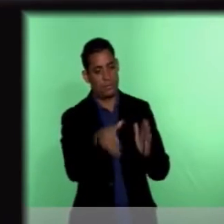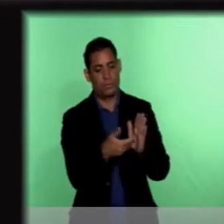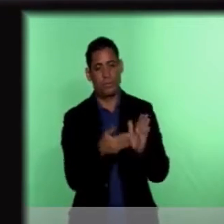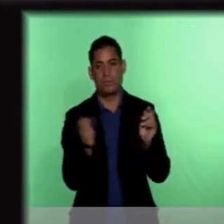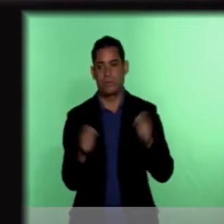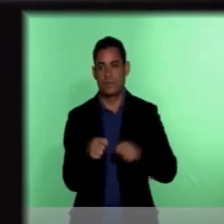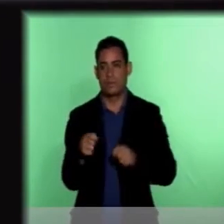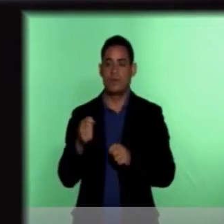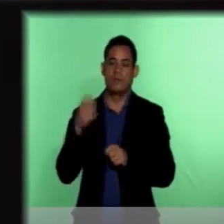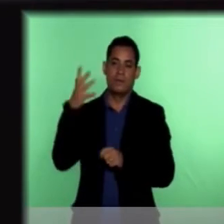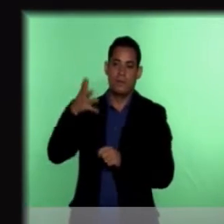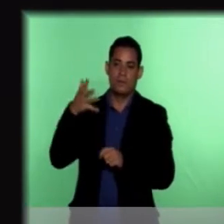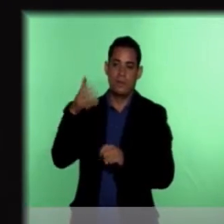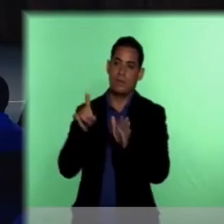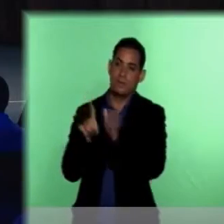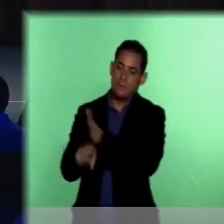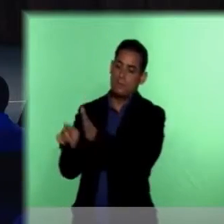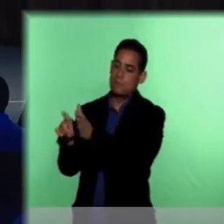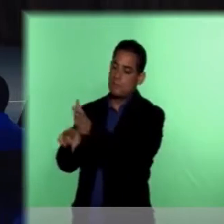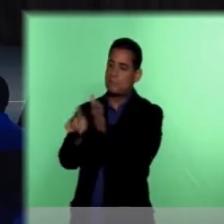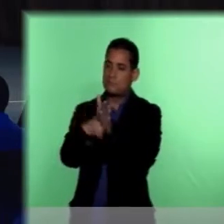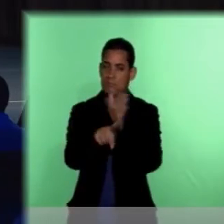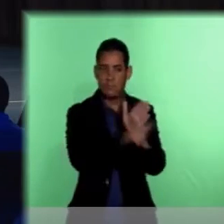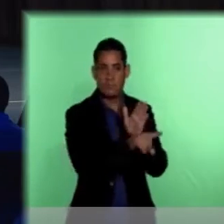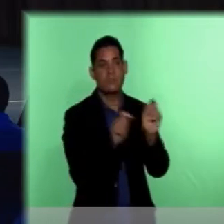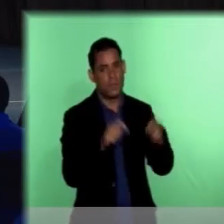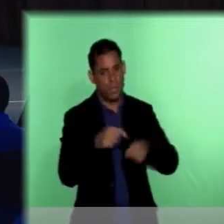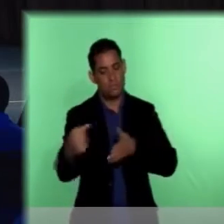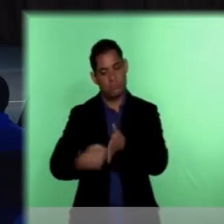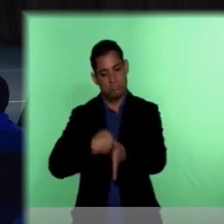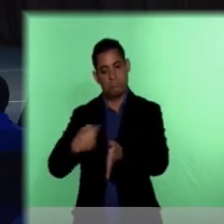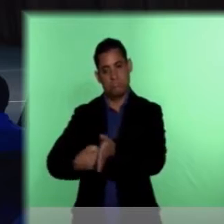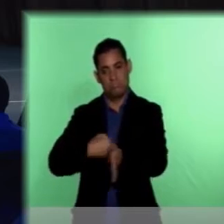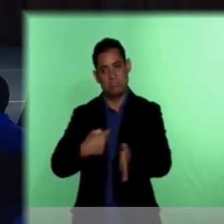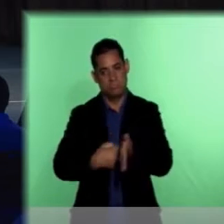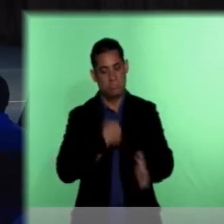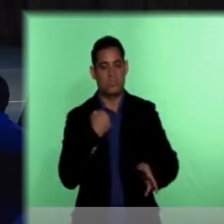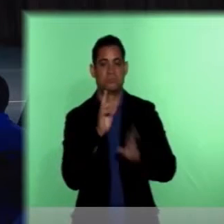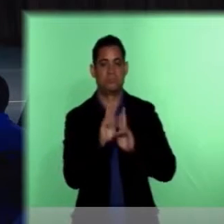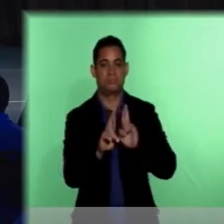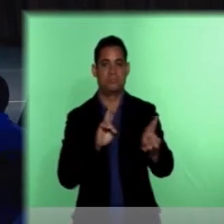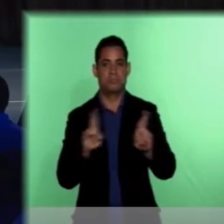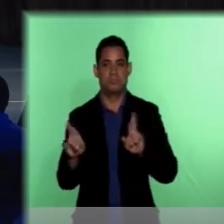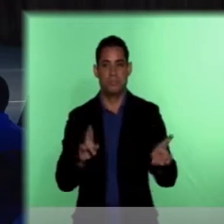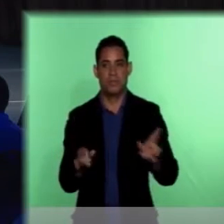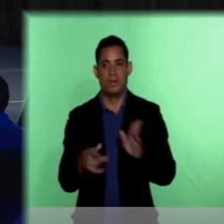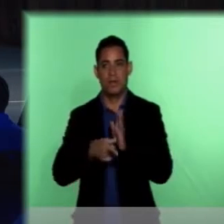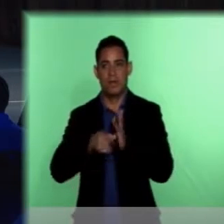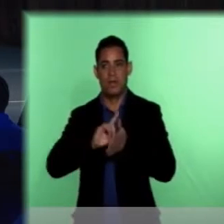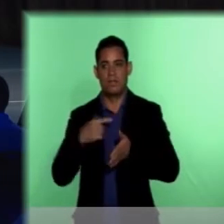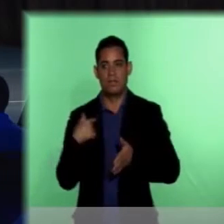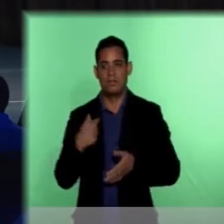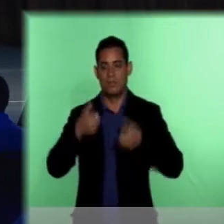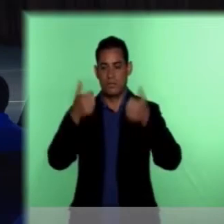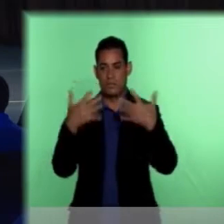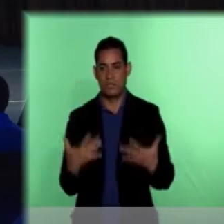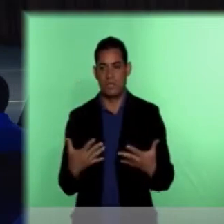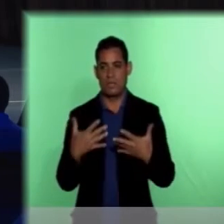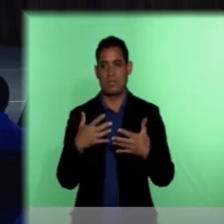falar com vocês para abrir para perguntas. Antes disso, eu quero só falar um pouquinho sobre a